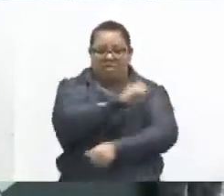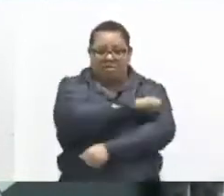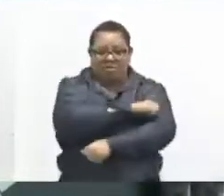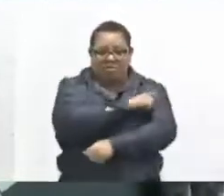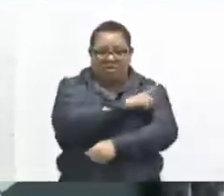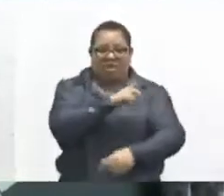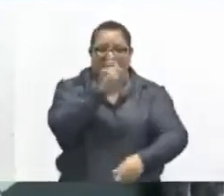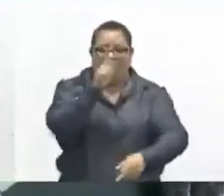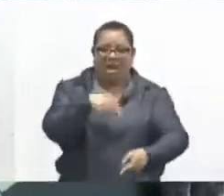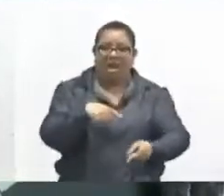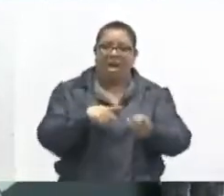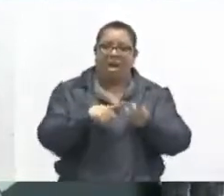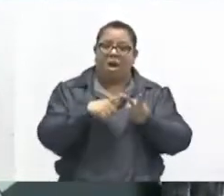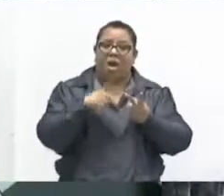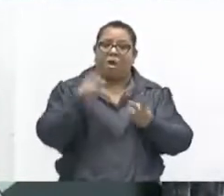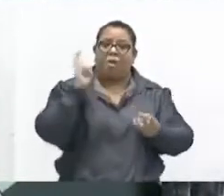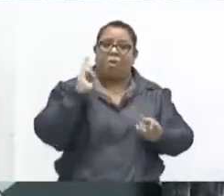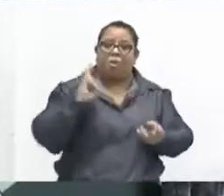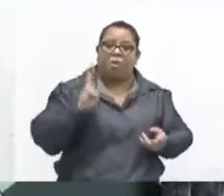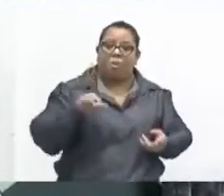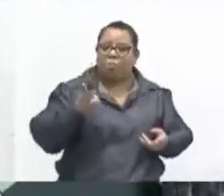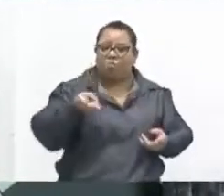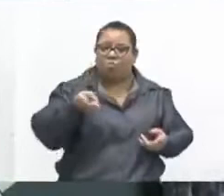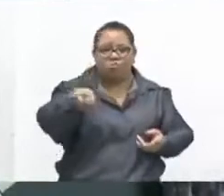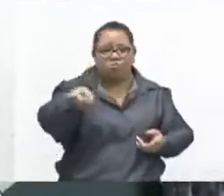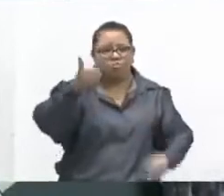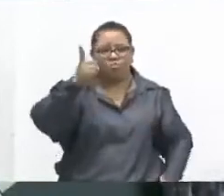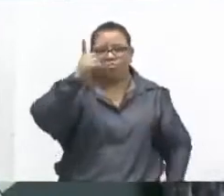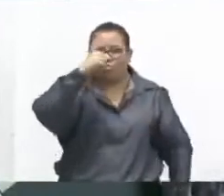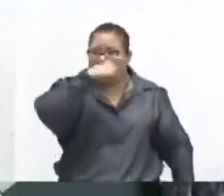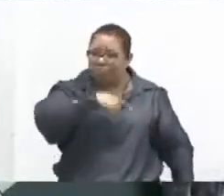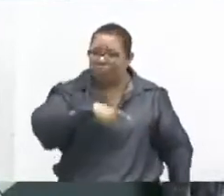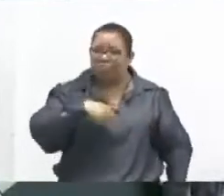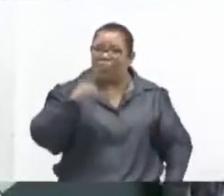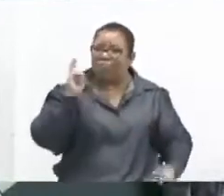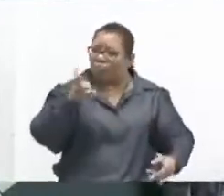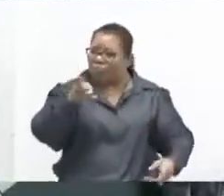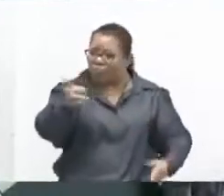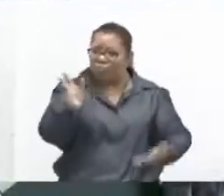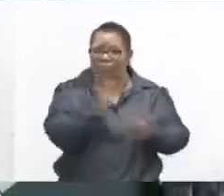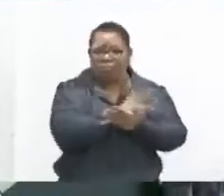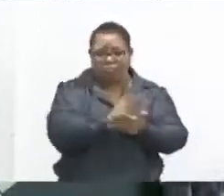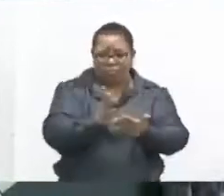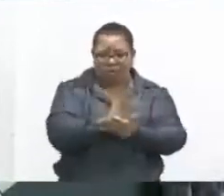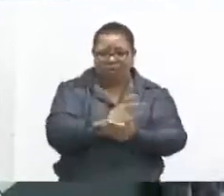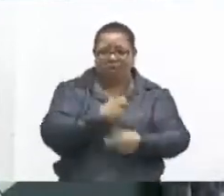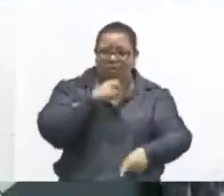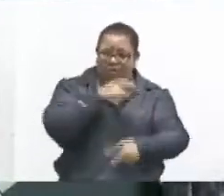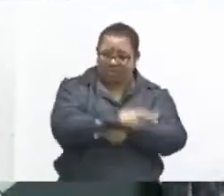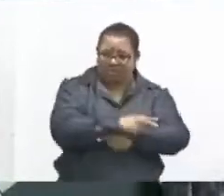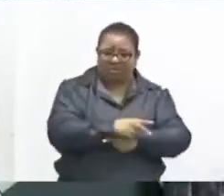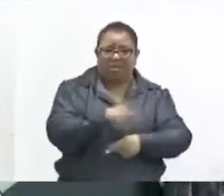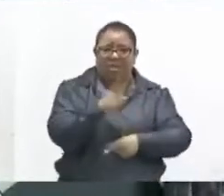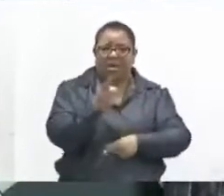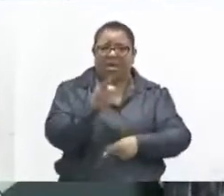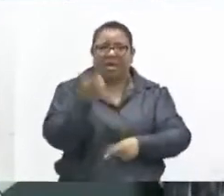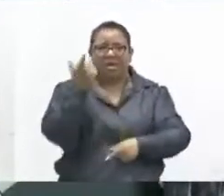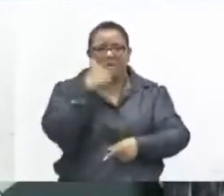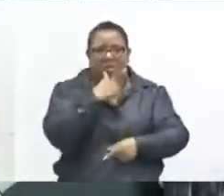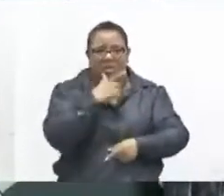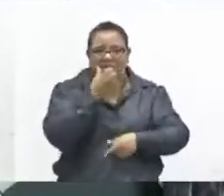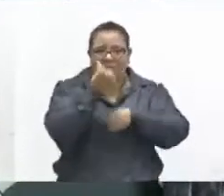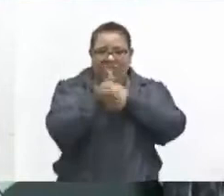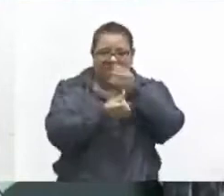pilar do meio, que é a permanência, que é o pior de todos. Porque realmente não é algo que a gente consegue resolver em um semestre.